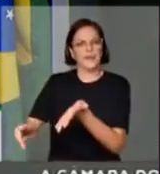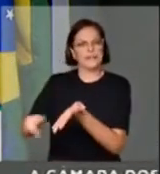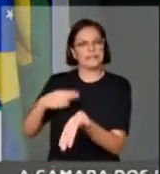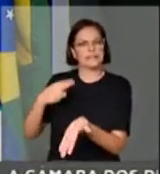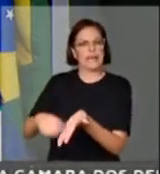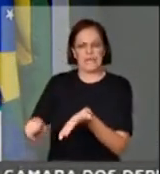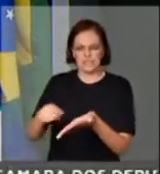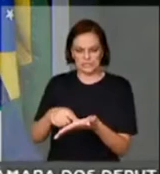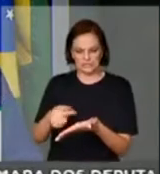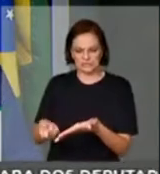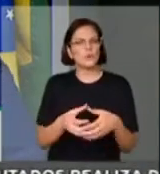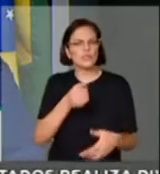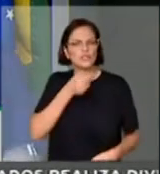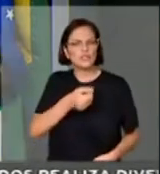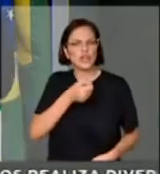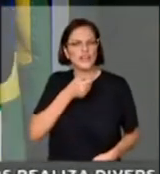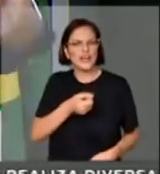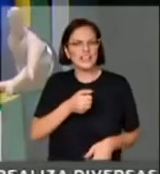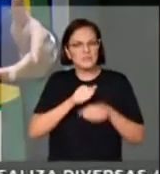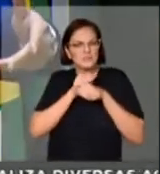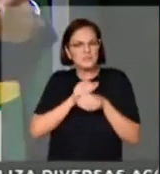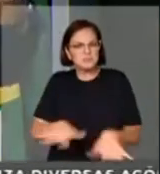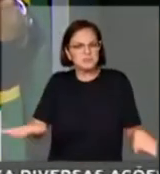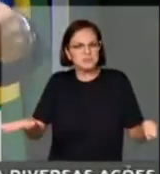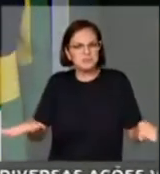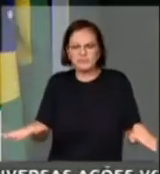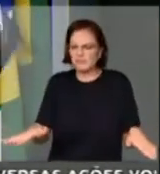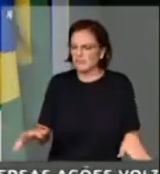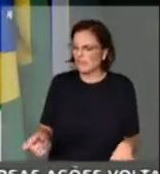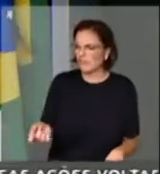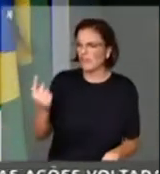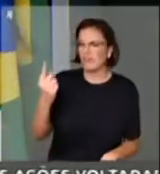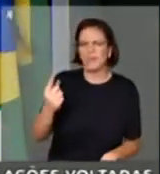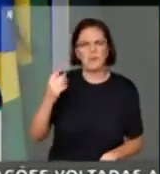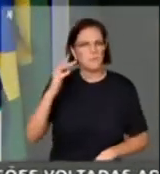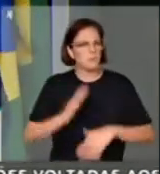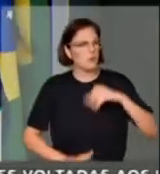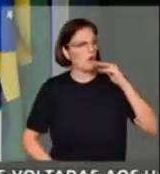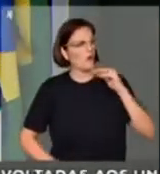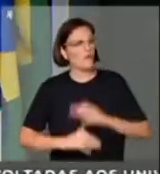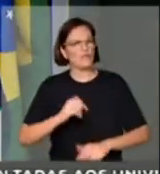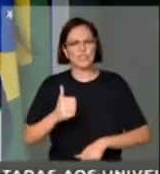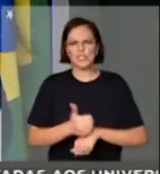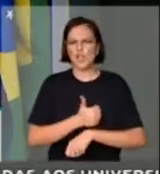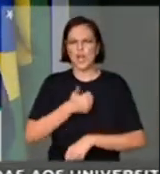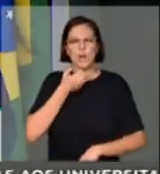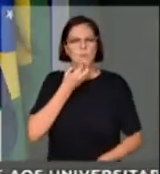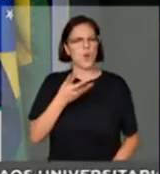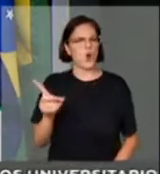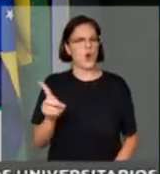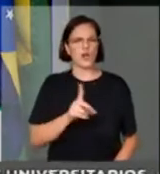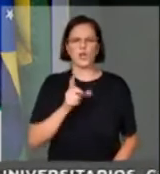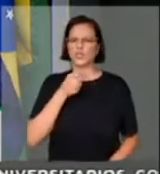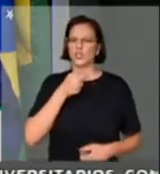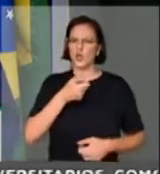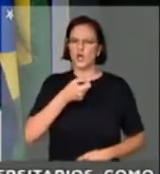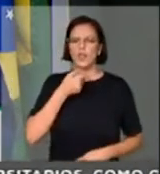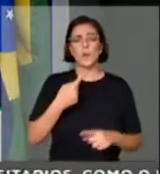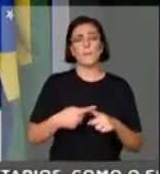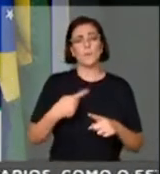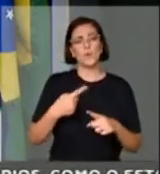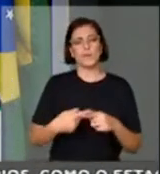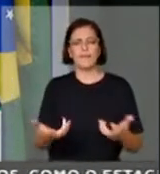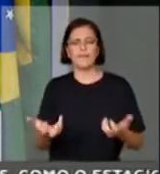que faz jornalismo, de um jornaleiro, jornaleiro não é jornalista, porque o que ele faz é querer